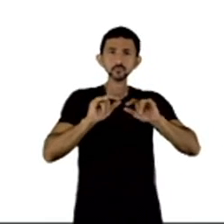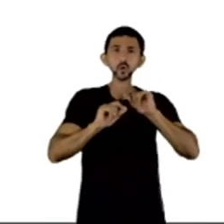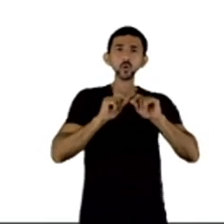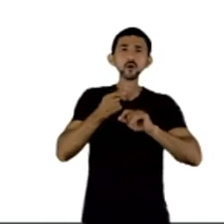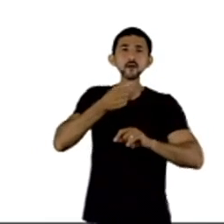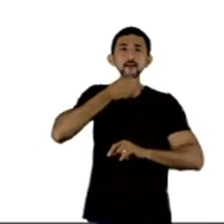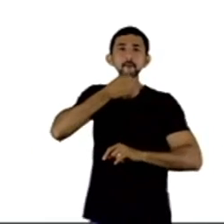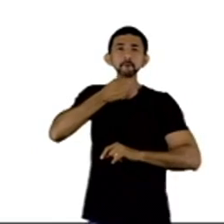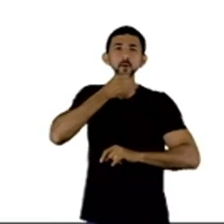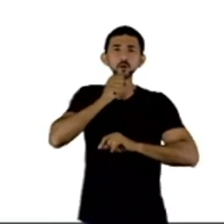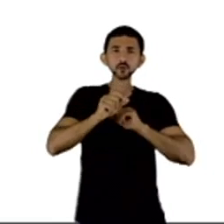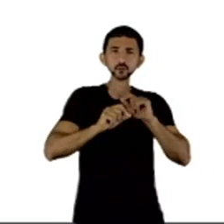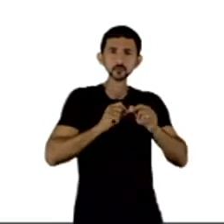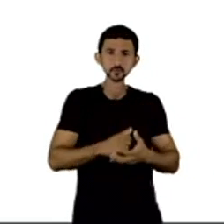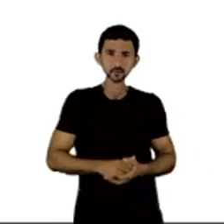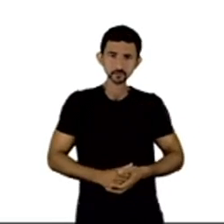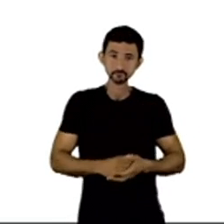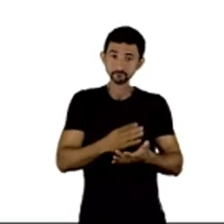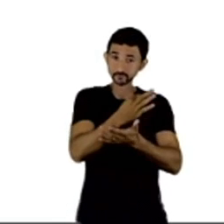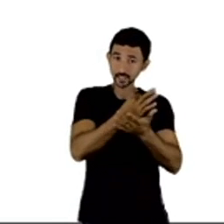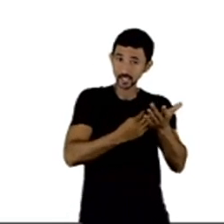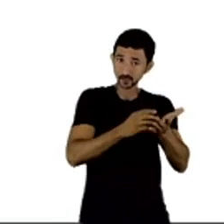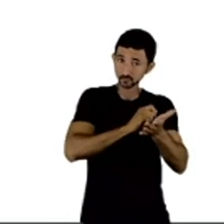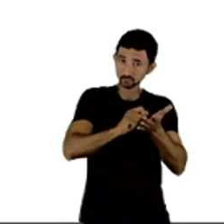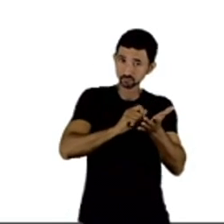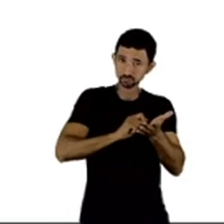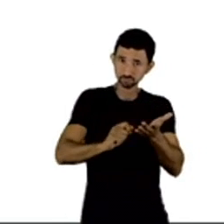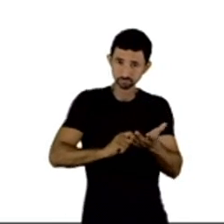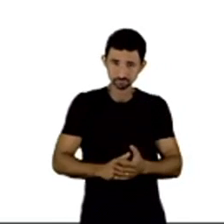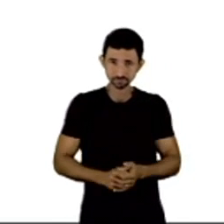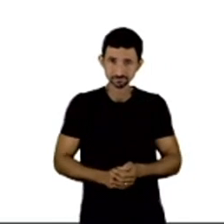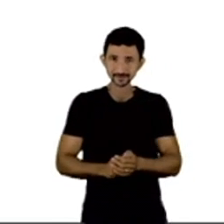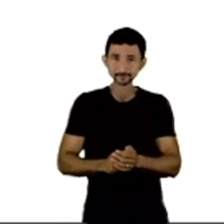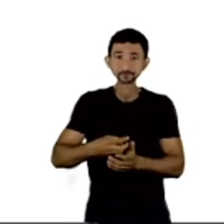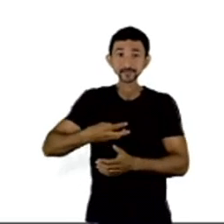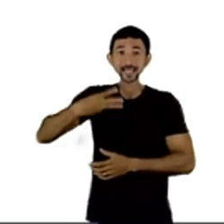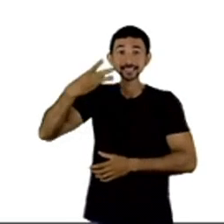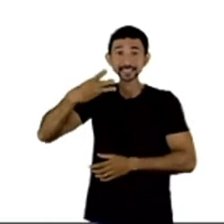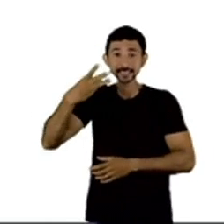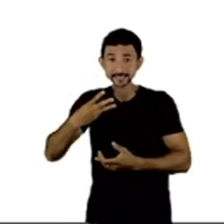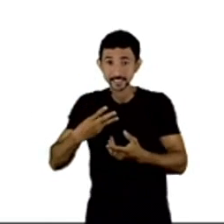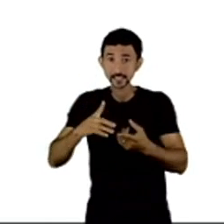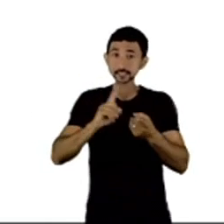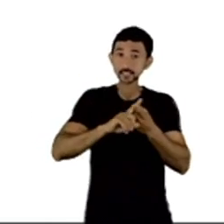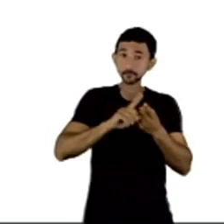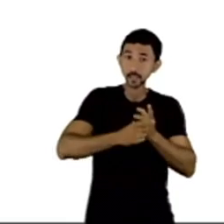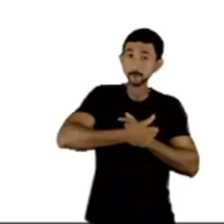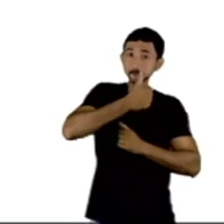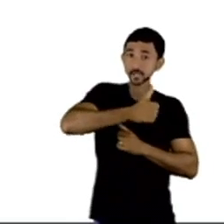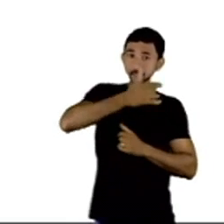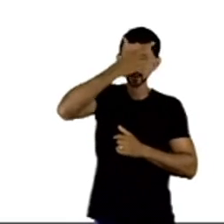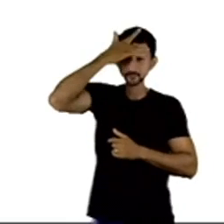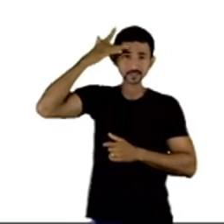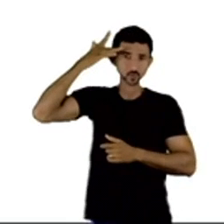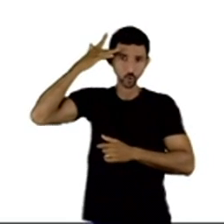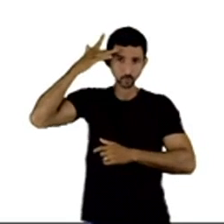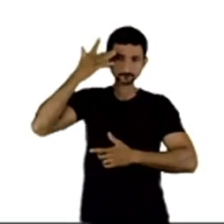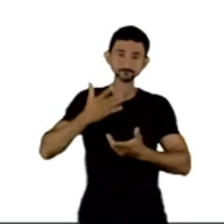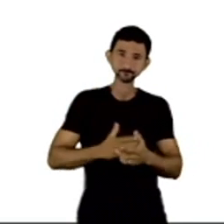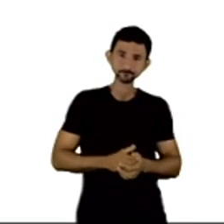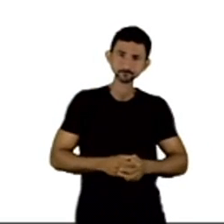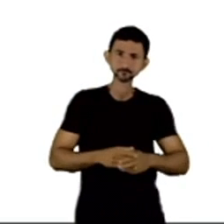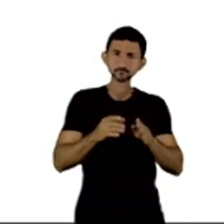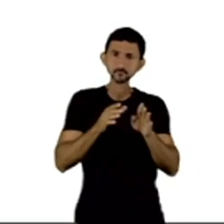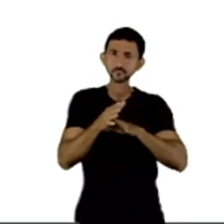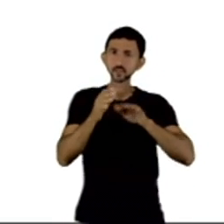a reportagem ela é um texto escrito em terceira e em primeira pessoa, tá bem? Quando eu te